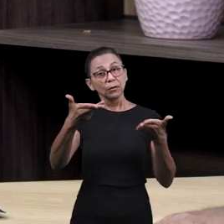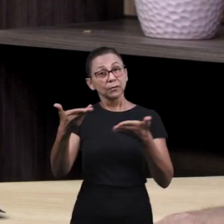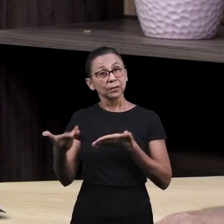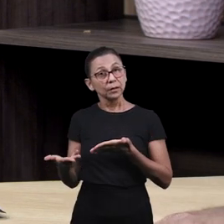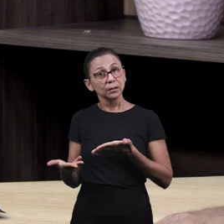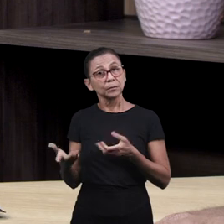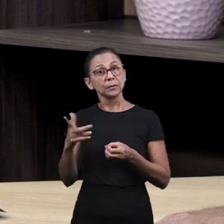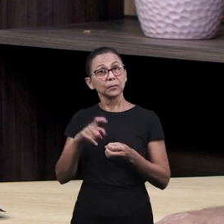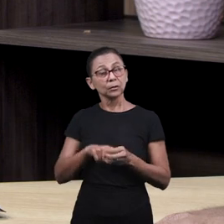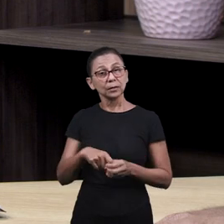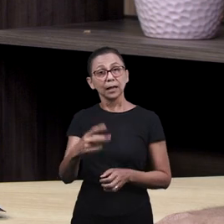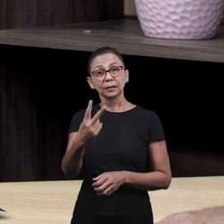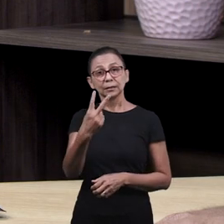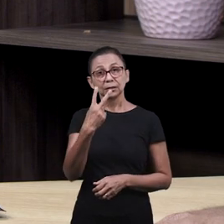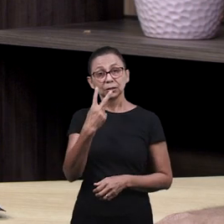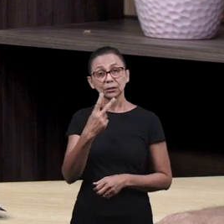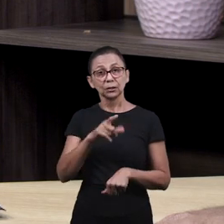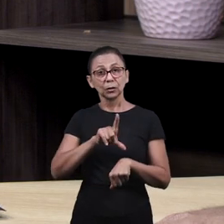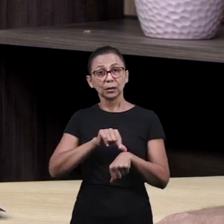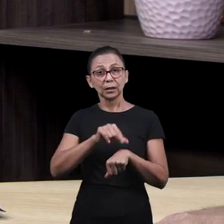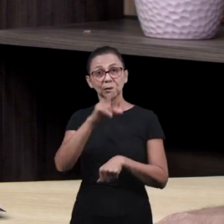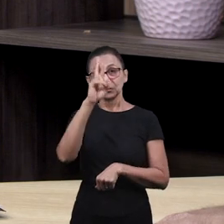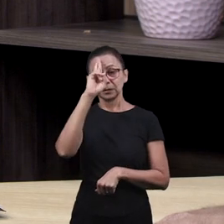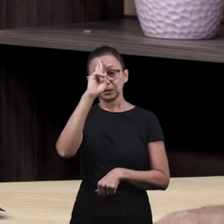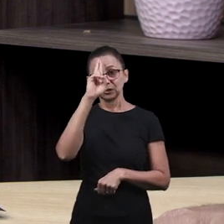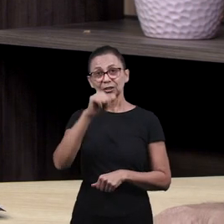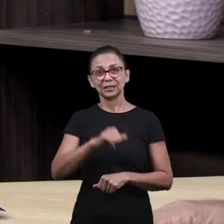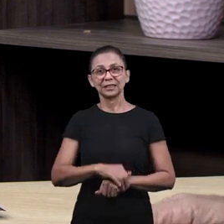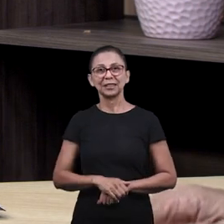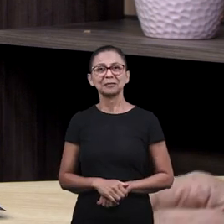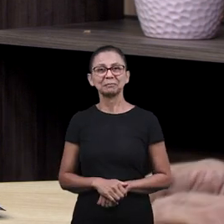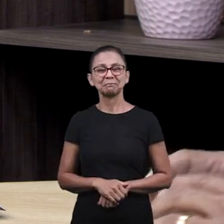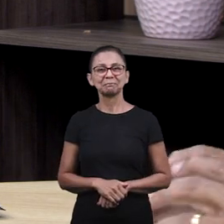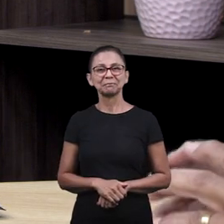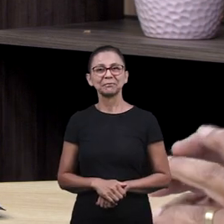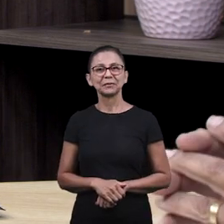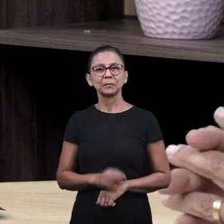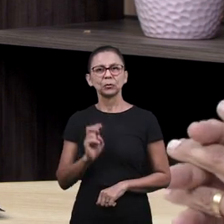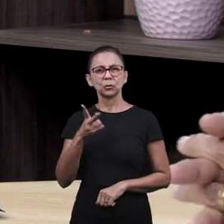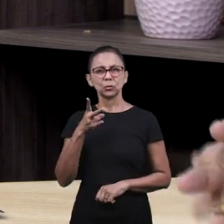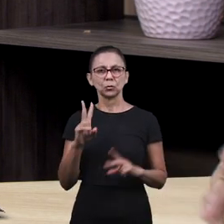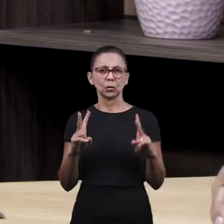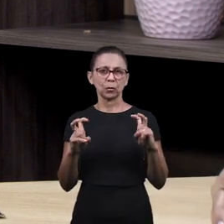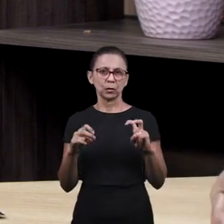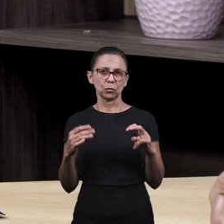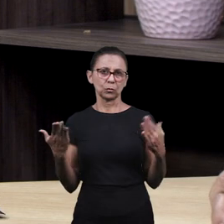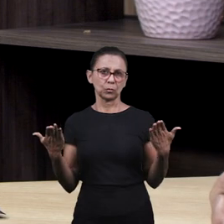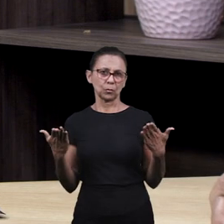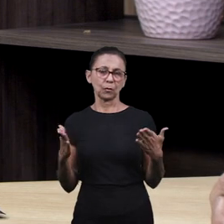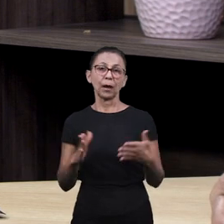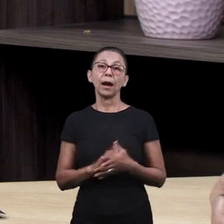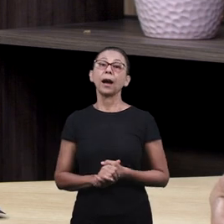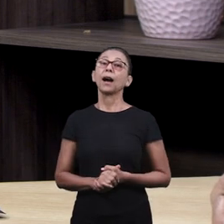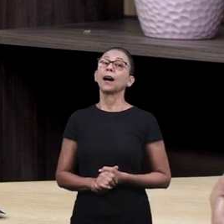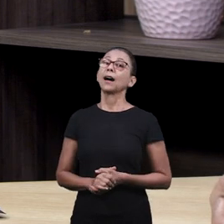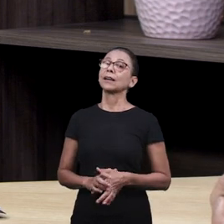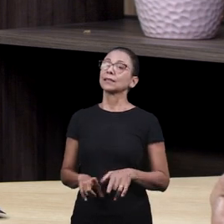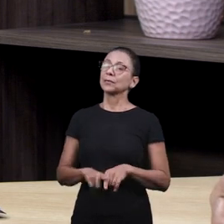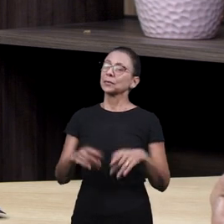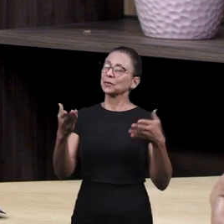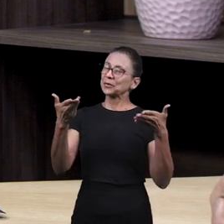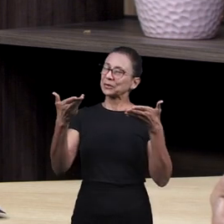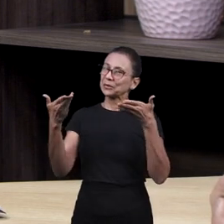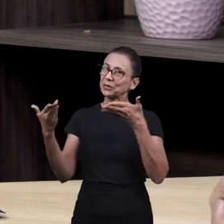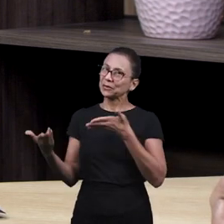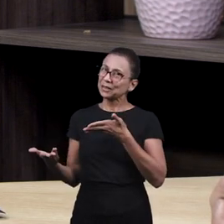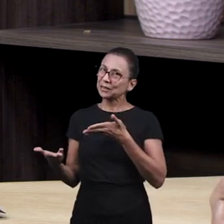estar conosco na próxima semana ao meio-dia para, mais uma vez, abordarmos o tema que estamos abordando hoje. E eu quero